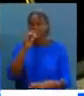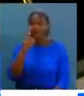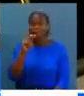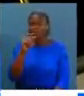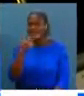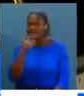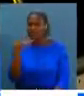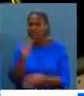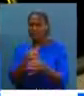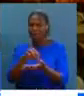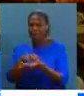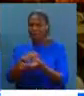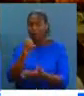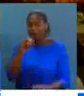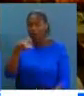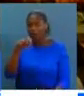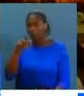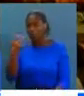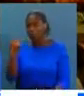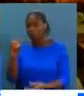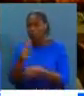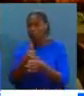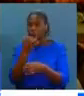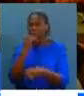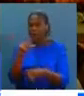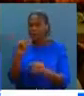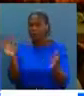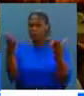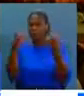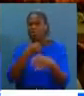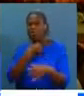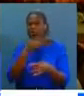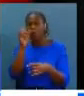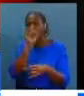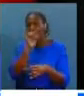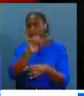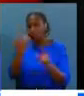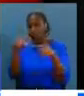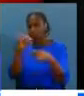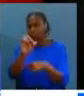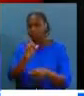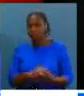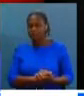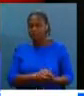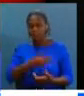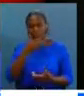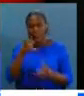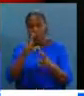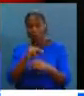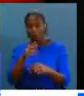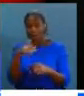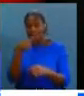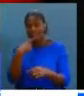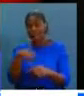Brava e Homero Delgado da Ilha do Sal também prestigiaram a Morna com as suas atuações. É uma experiência nova, é a primeira vez que encetamos